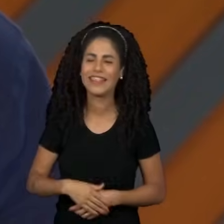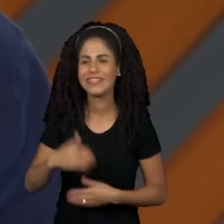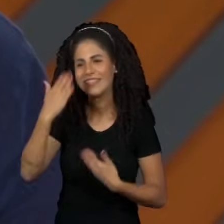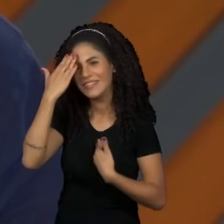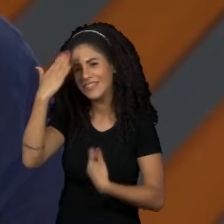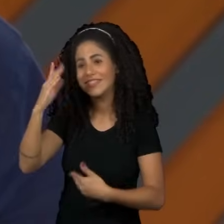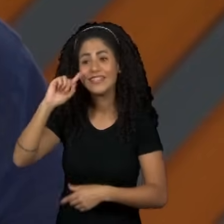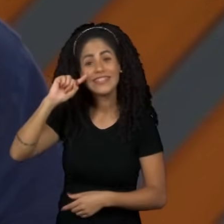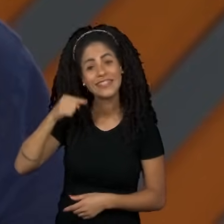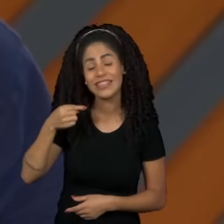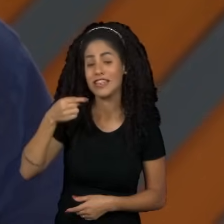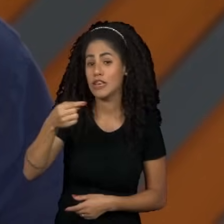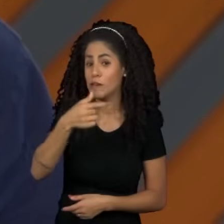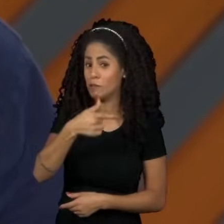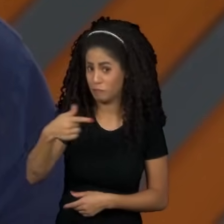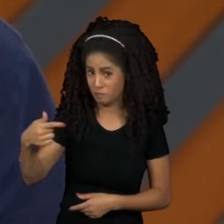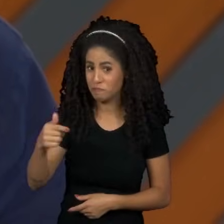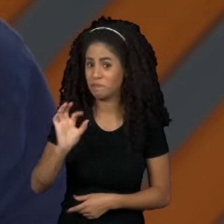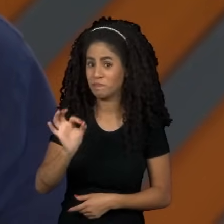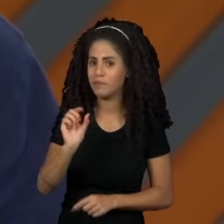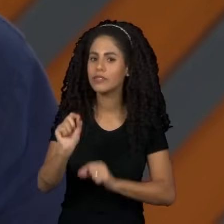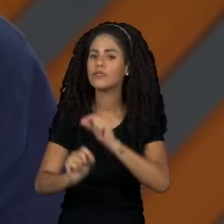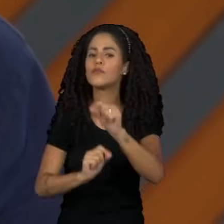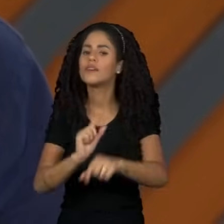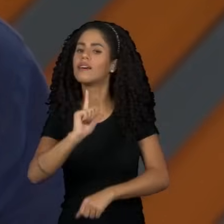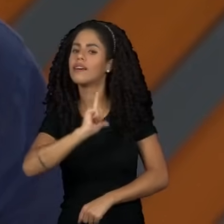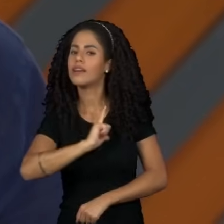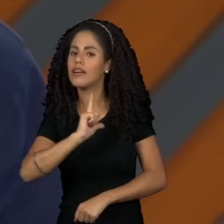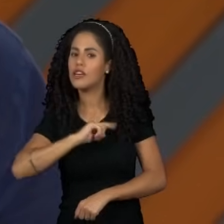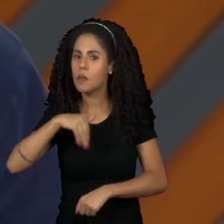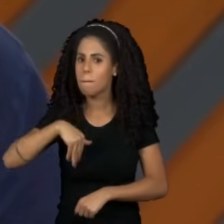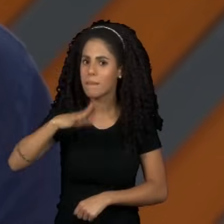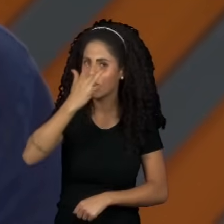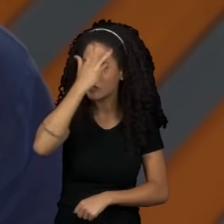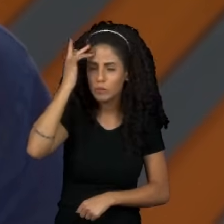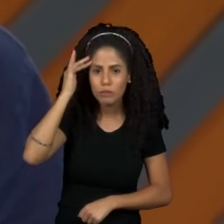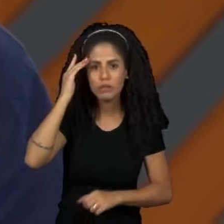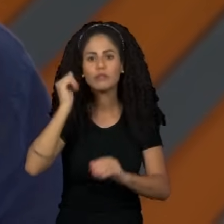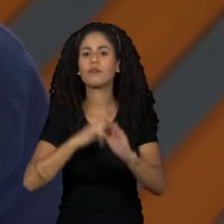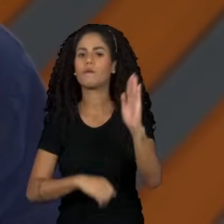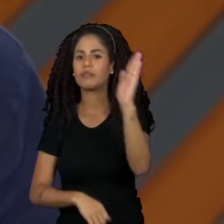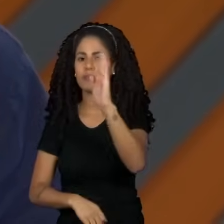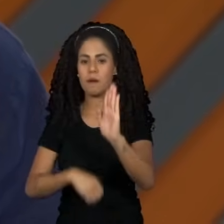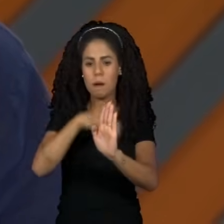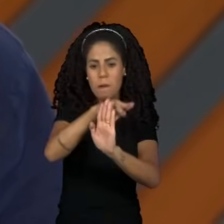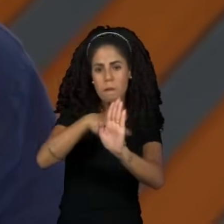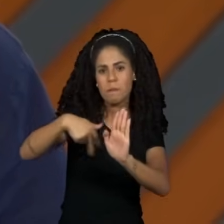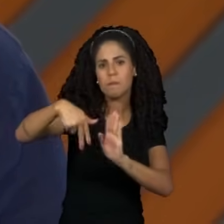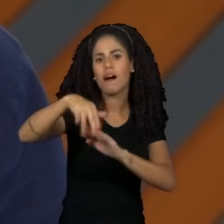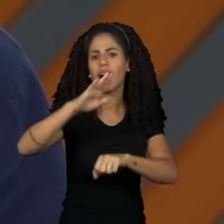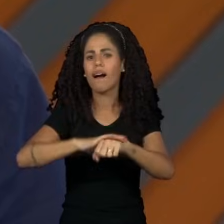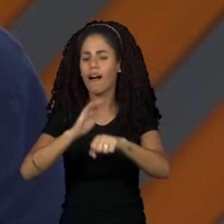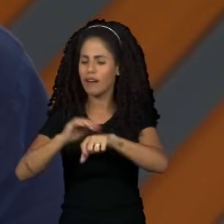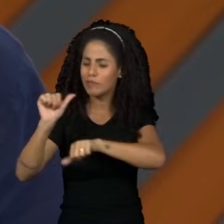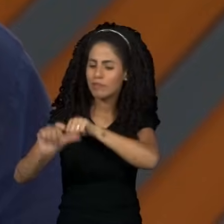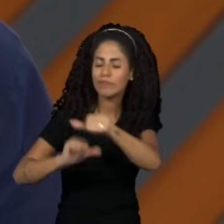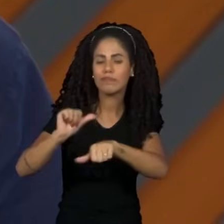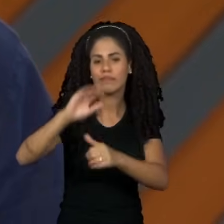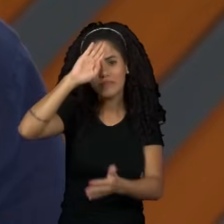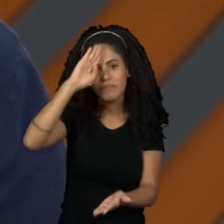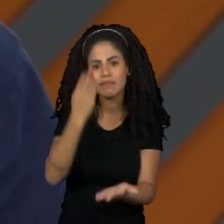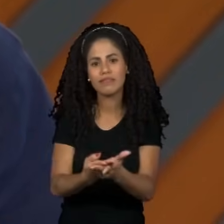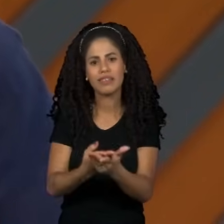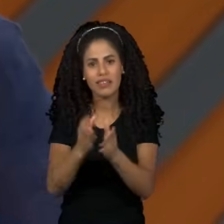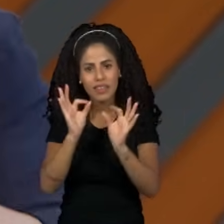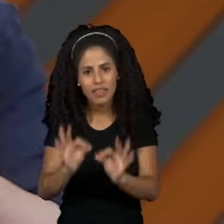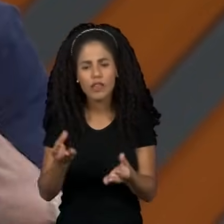E no programa da semana que vem, teremos mais gente que faz, que transforma, que acredita,